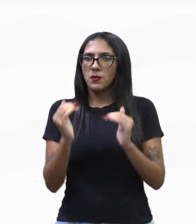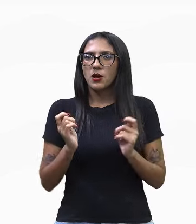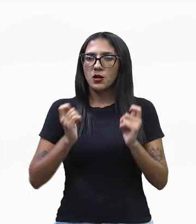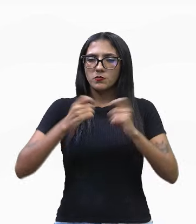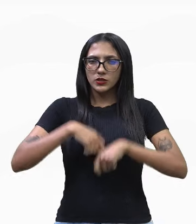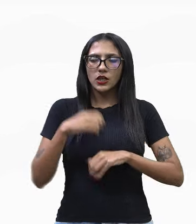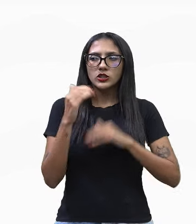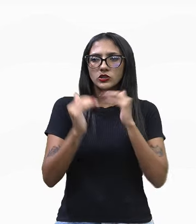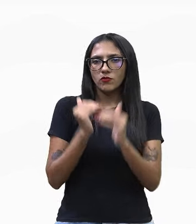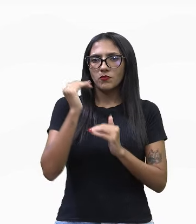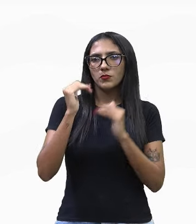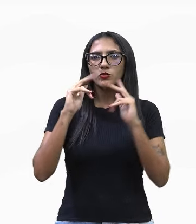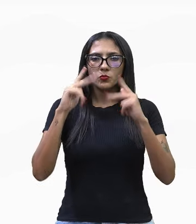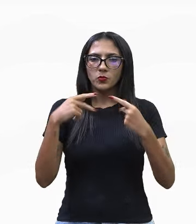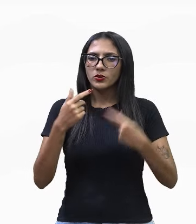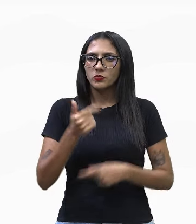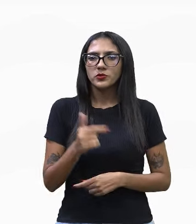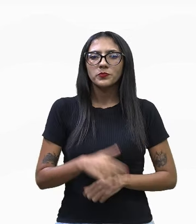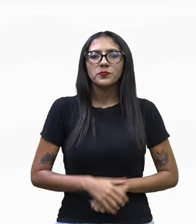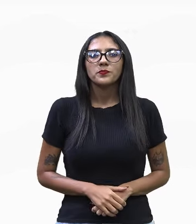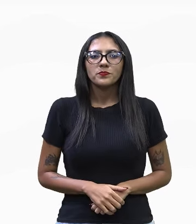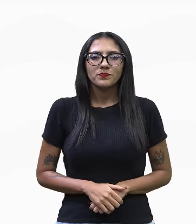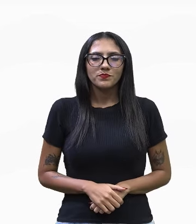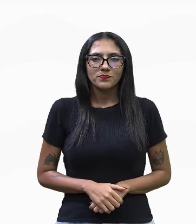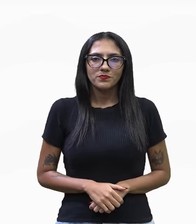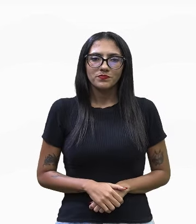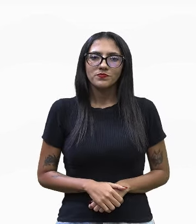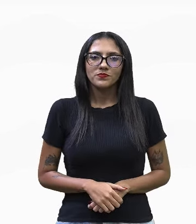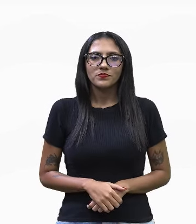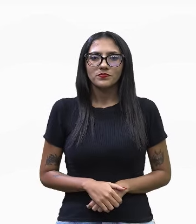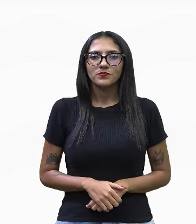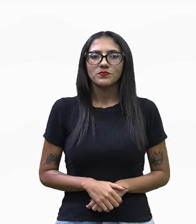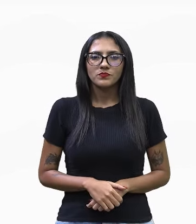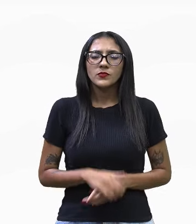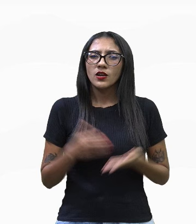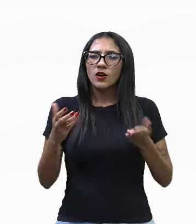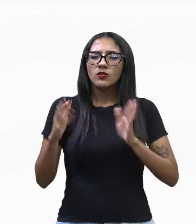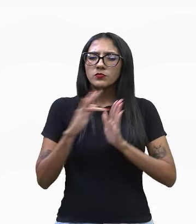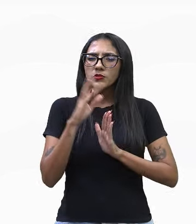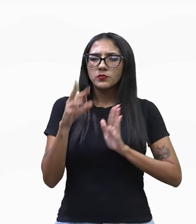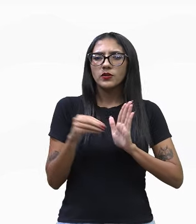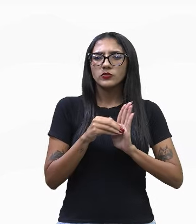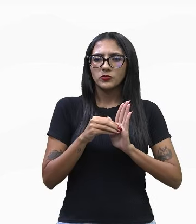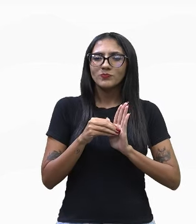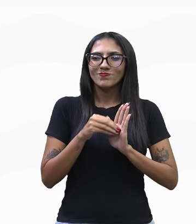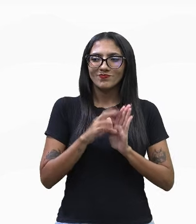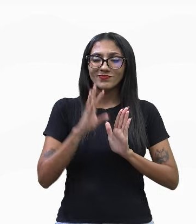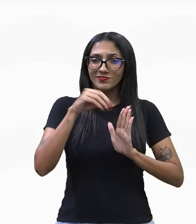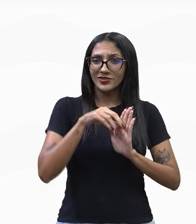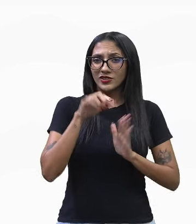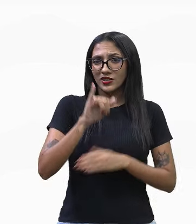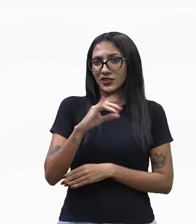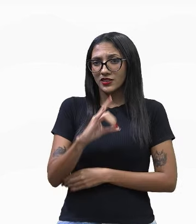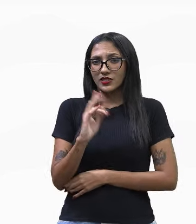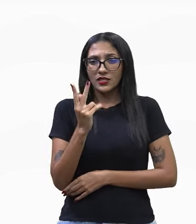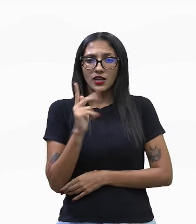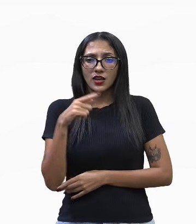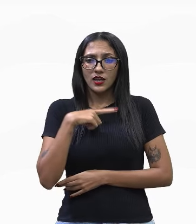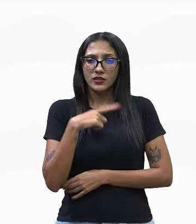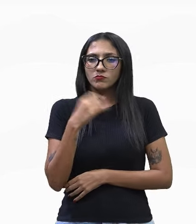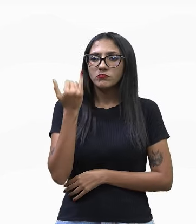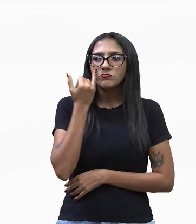humano né mas olha o IDH trazendo isso aqui para a Amazônia olha só o IDH na Amazônia mostra variações